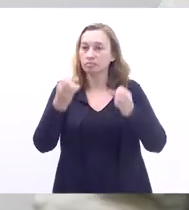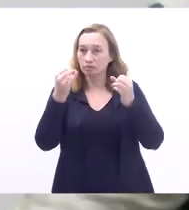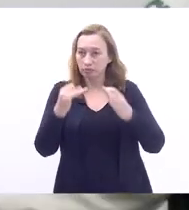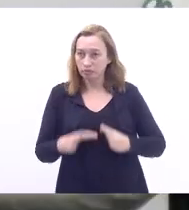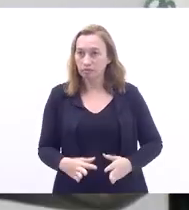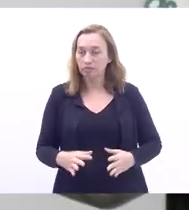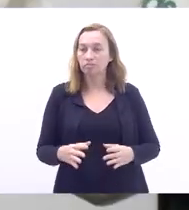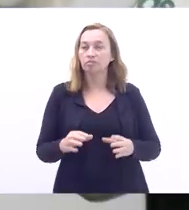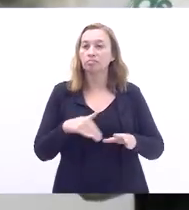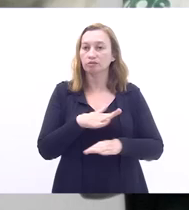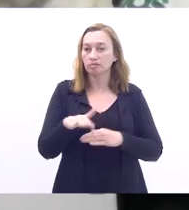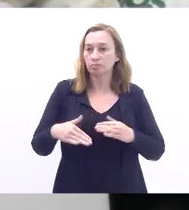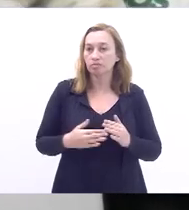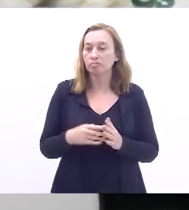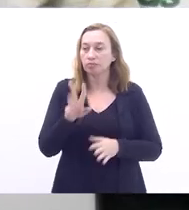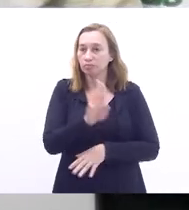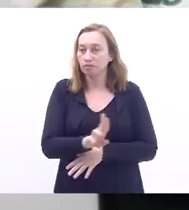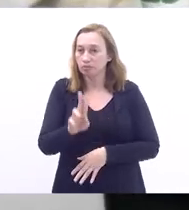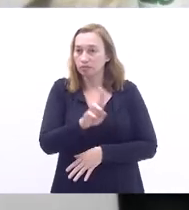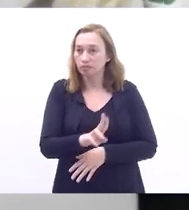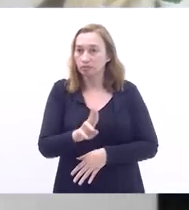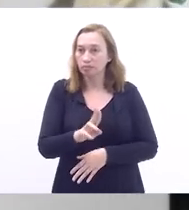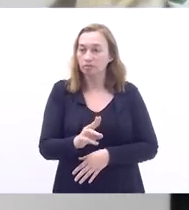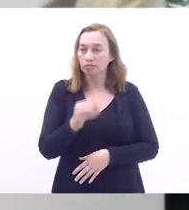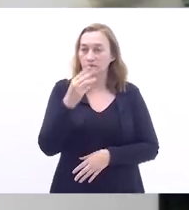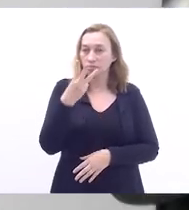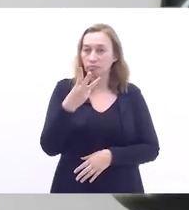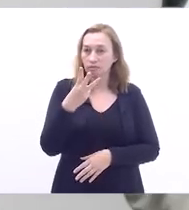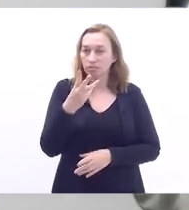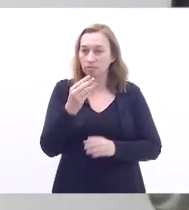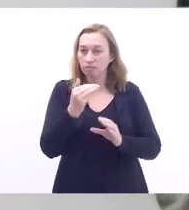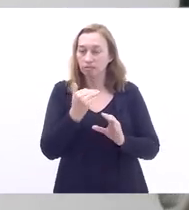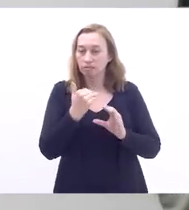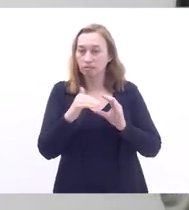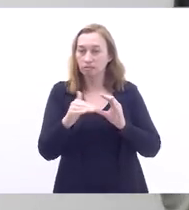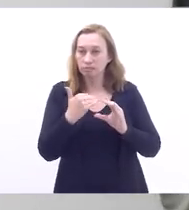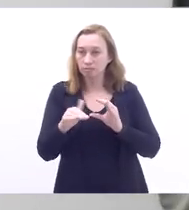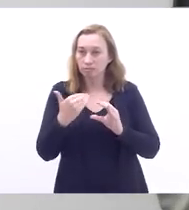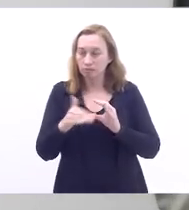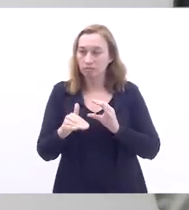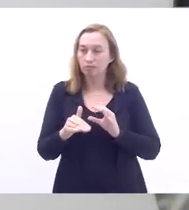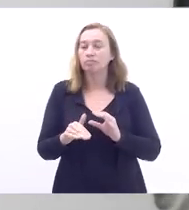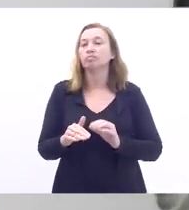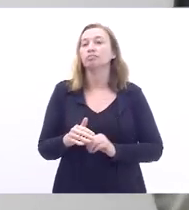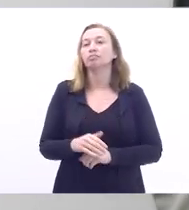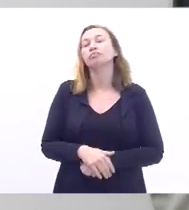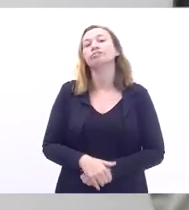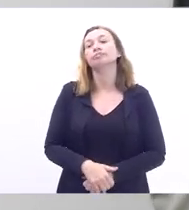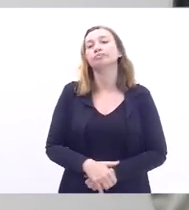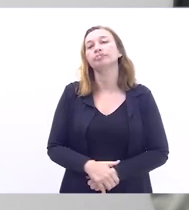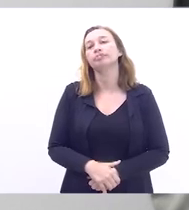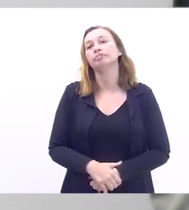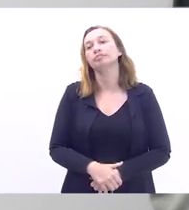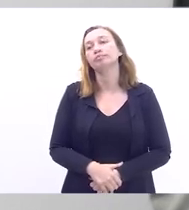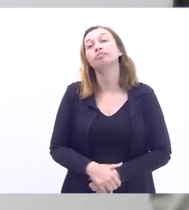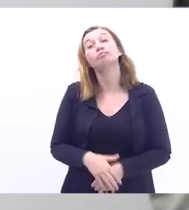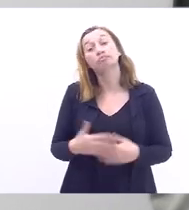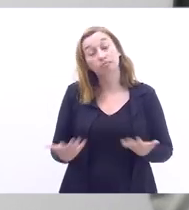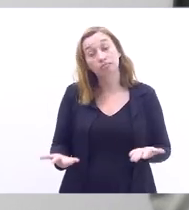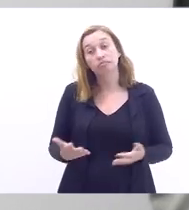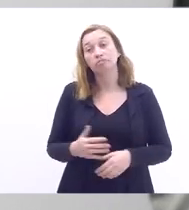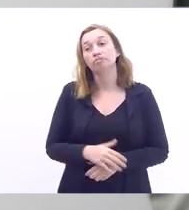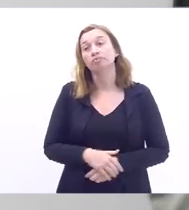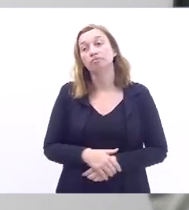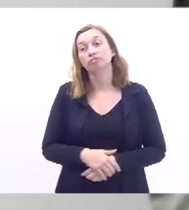foi explicar o à comunidade interna através de três nota da Reitoria e através de várias publicações regionais então